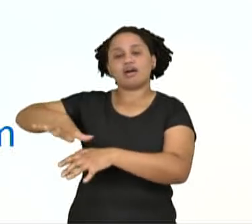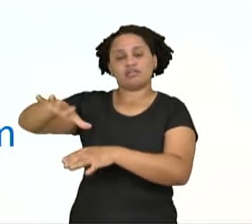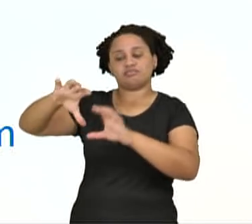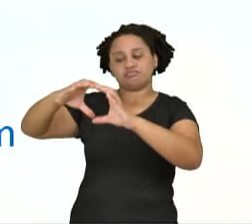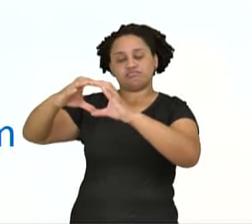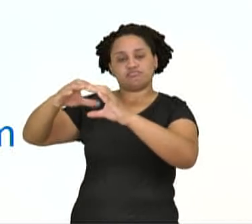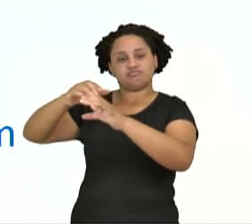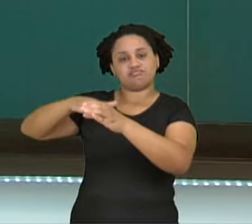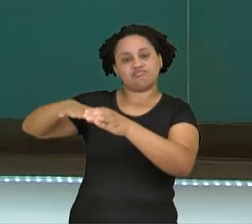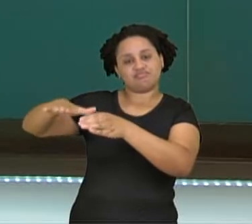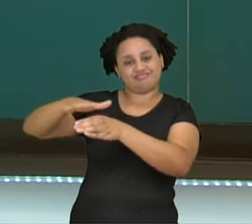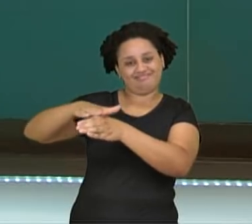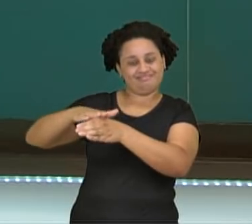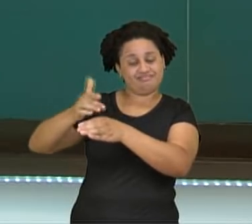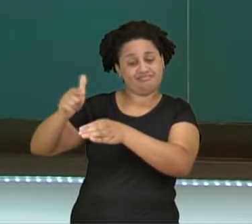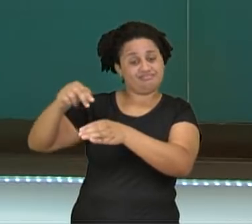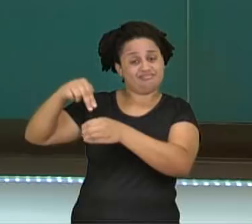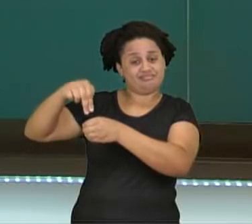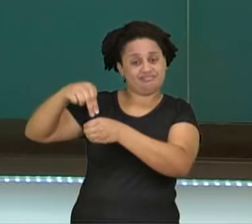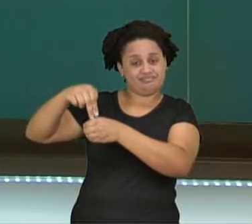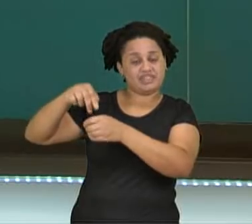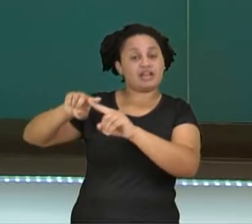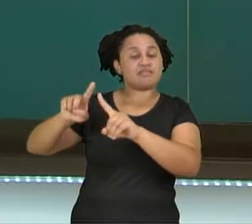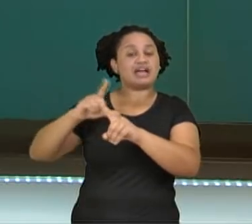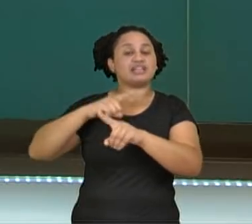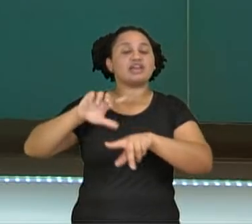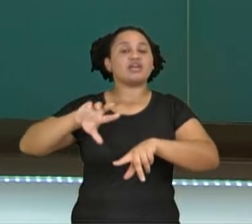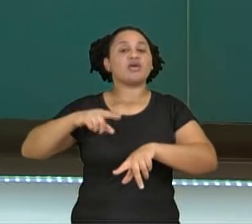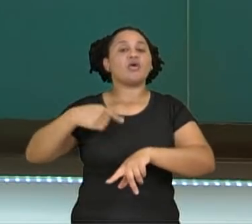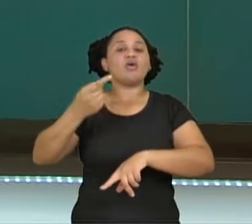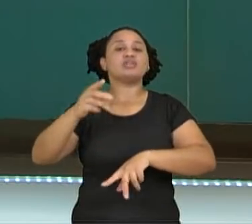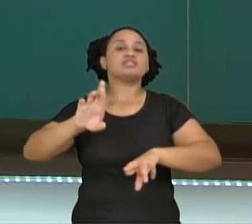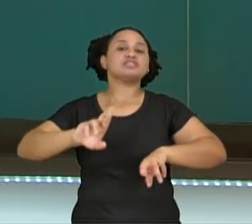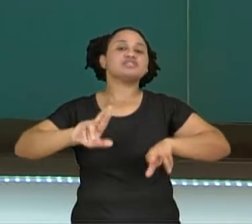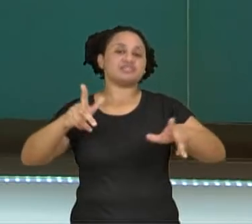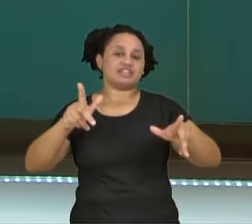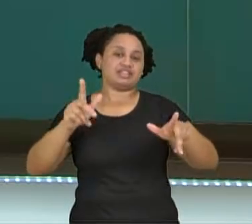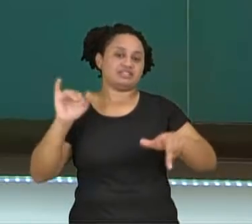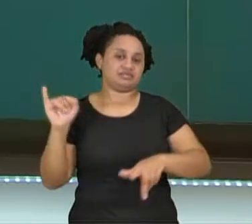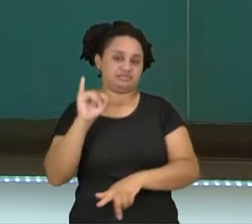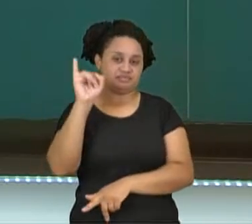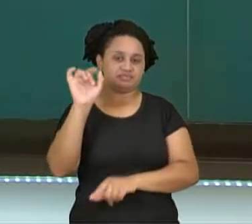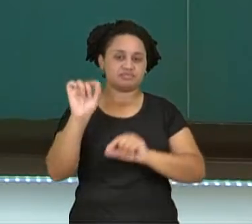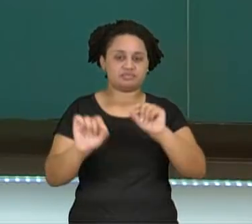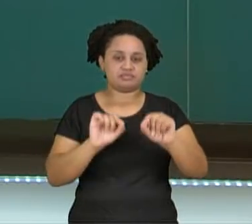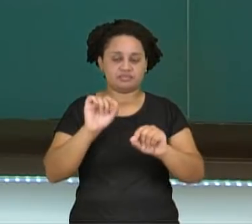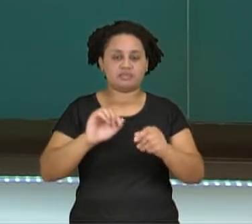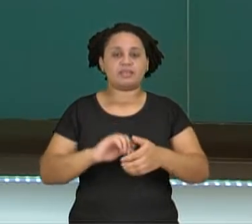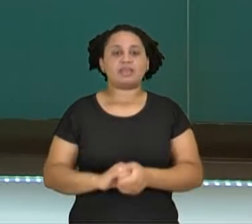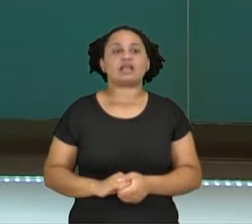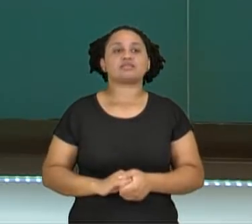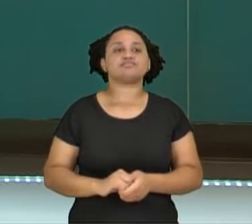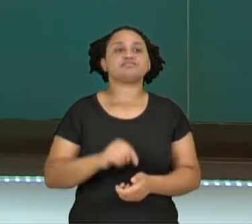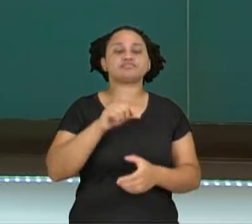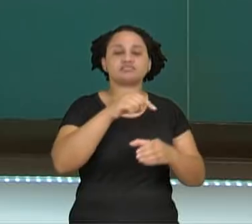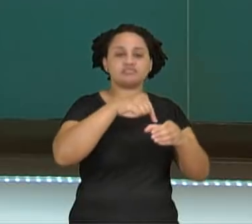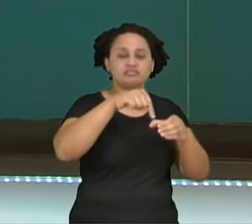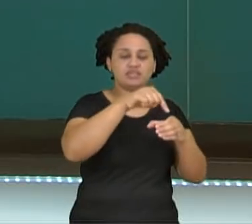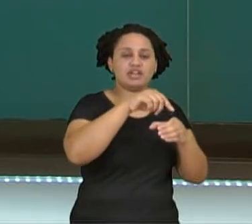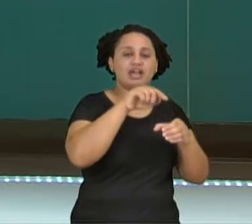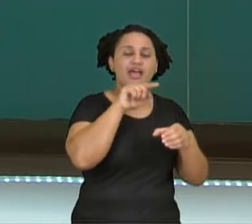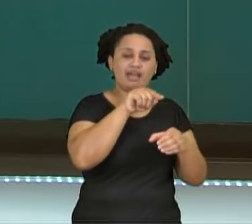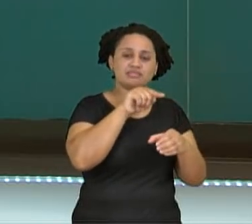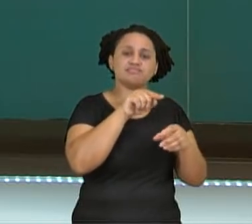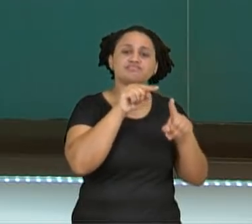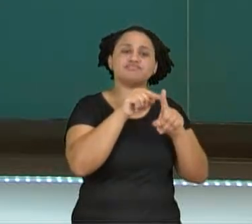núcleo. Mas tem mais uma diferença importante entre a síntese proteica de procarioto e eucarioto. Nos eucariotos, vocês estão vendo aqui, que